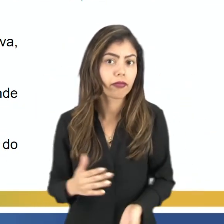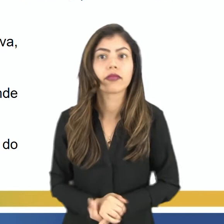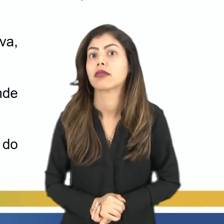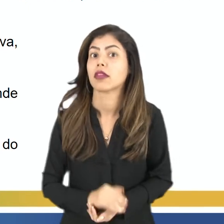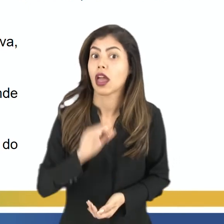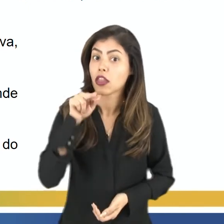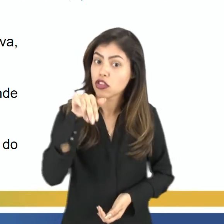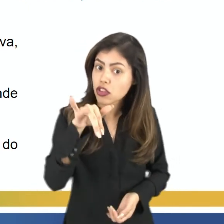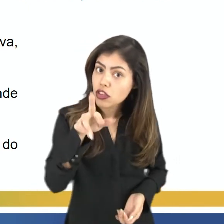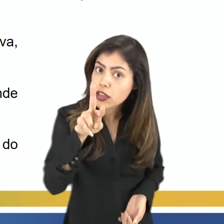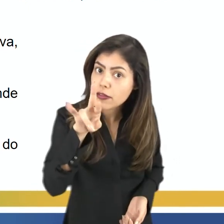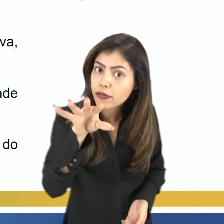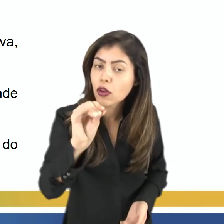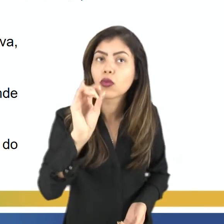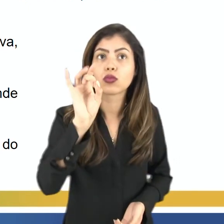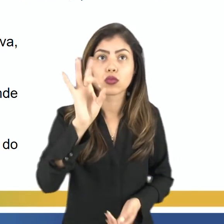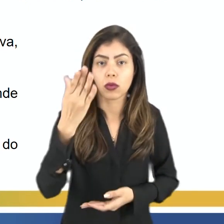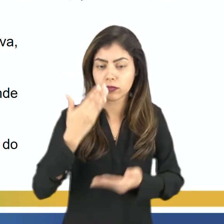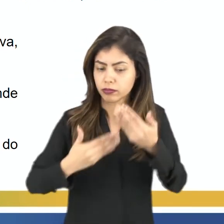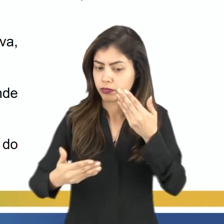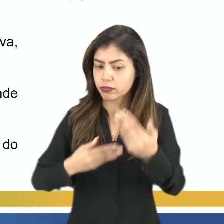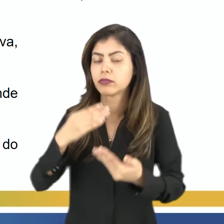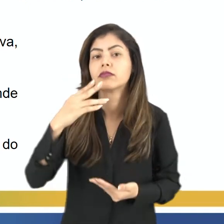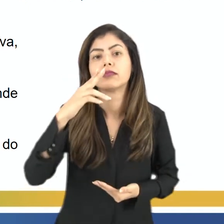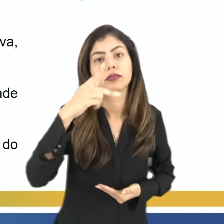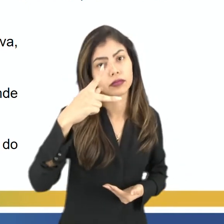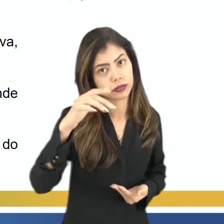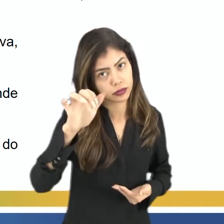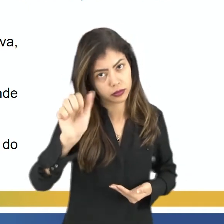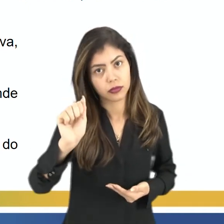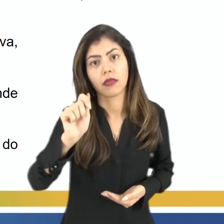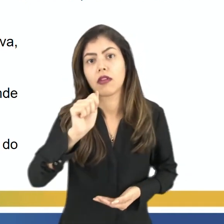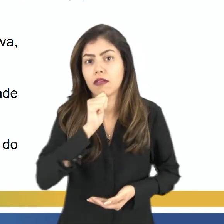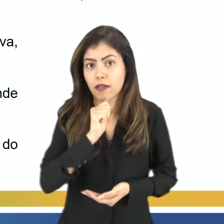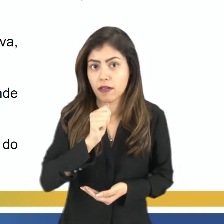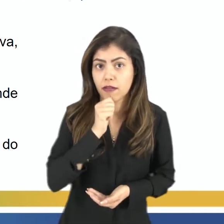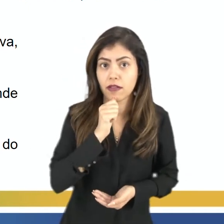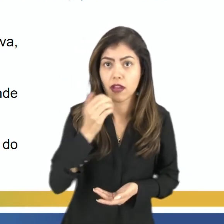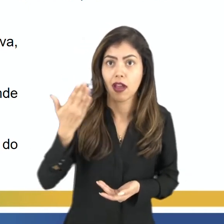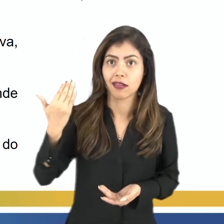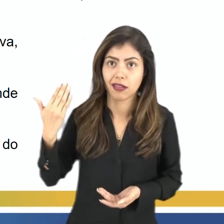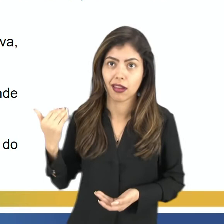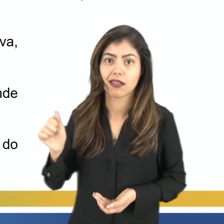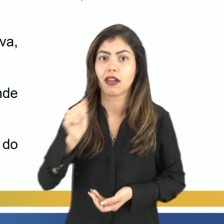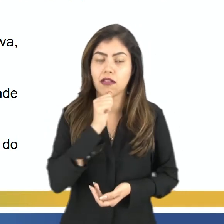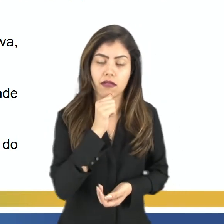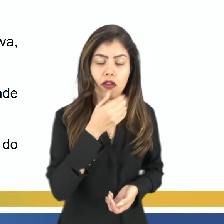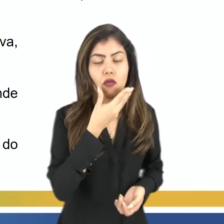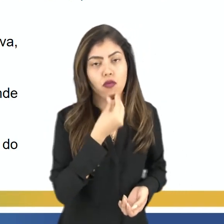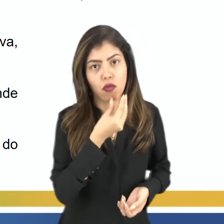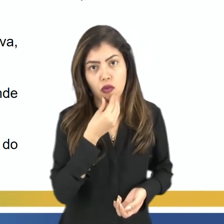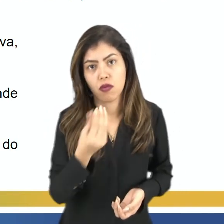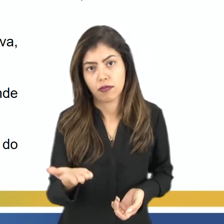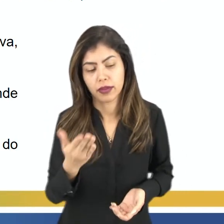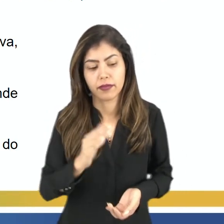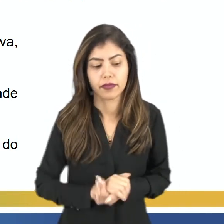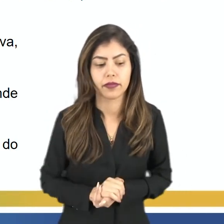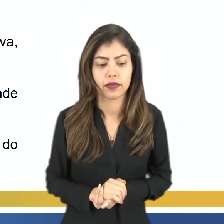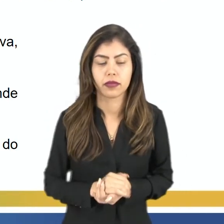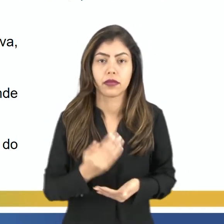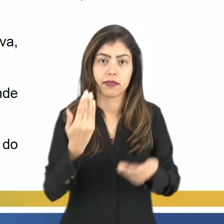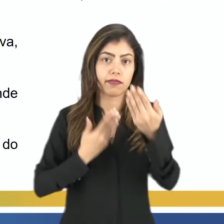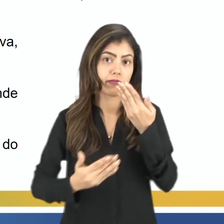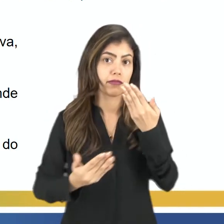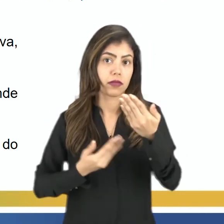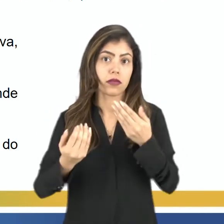tá? Relacionado ainda com a composição da PEA, as mulheres ainda ficam um pouco atrás relacionadas ao homem, está relacionado aí